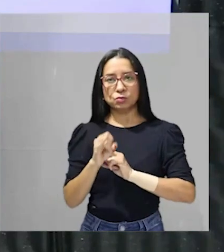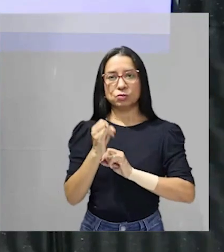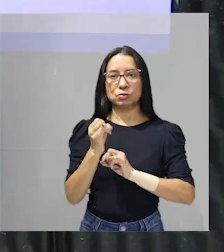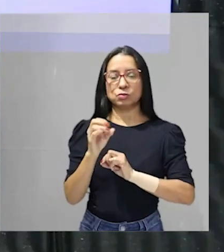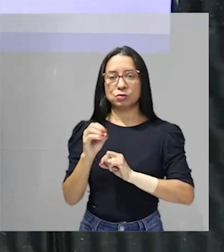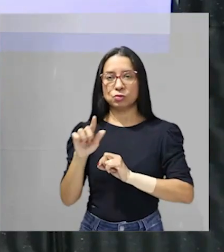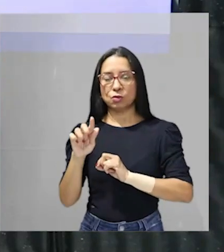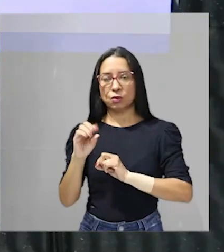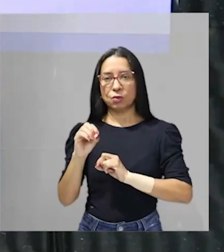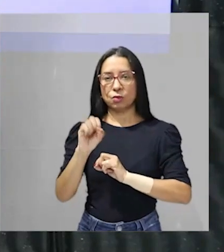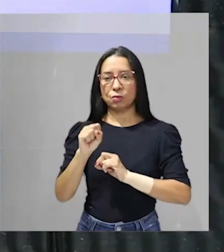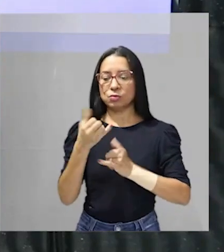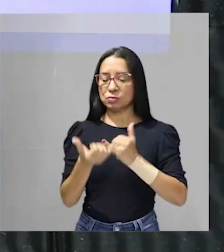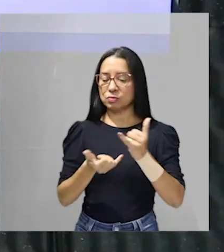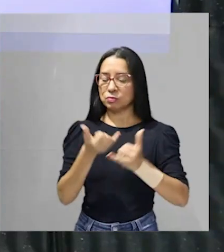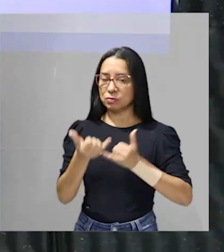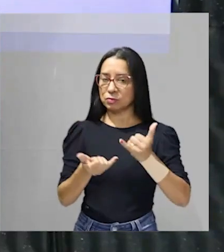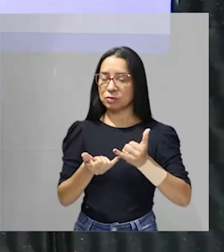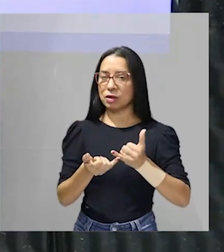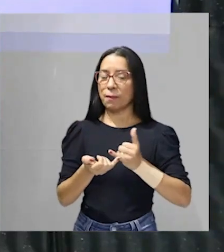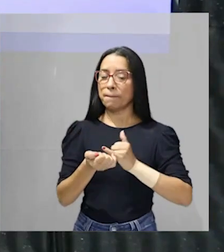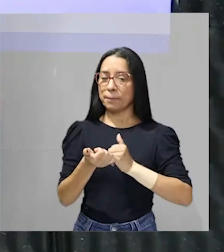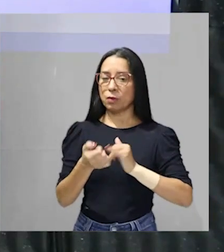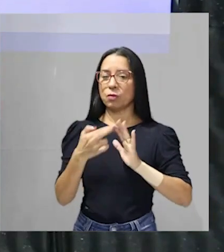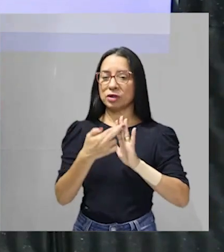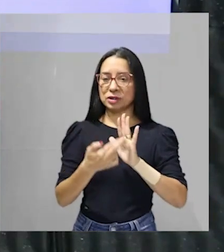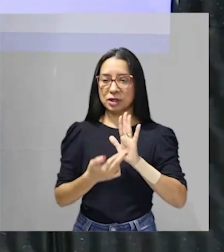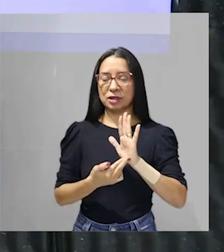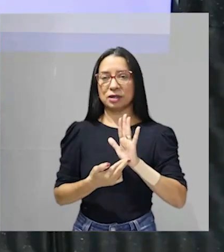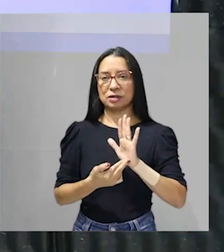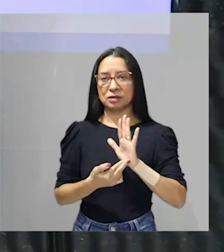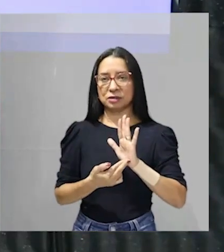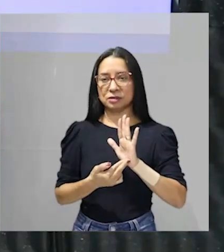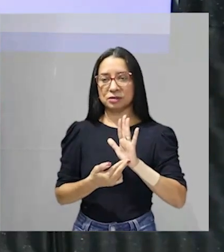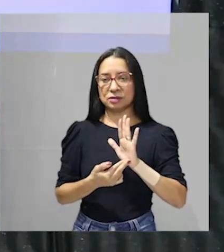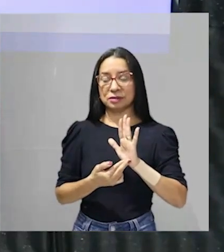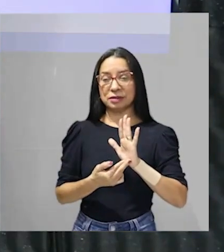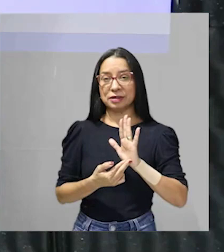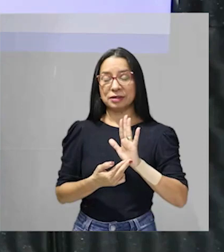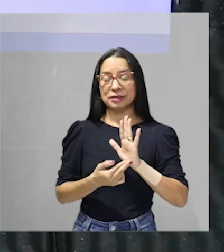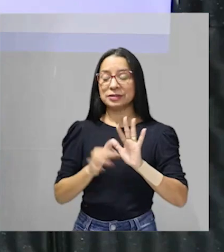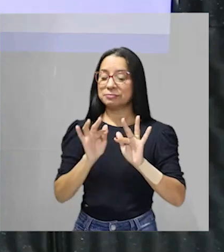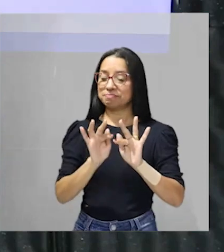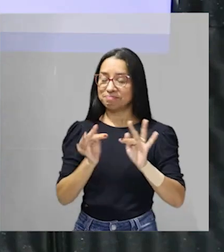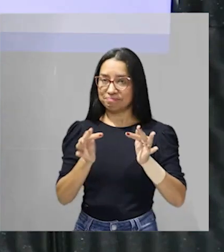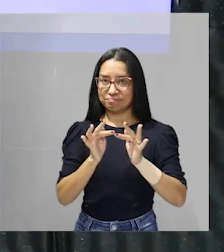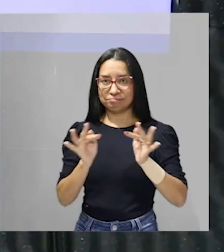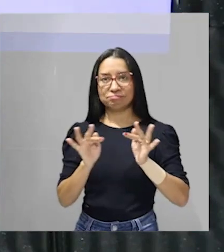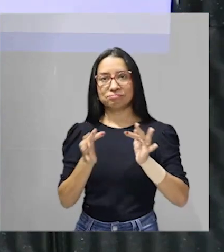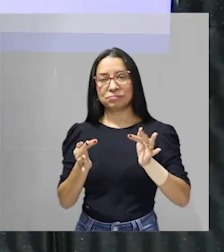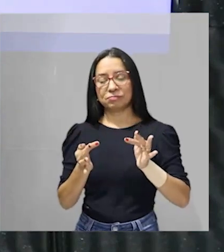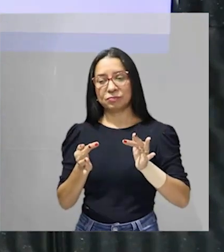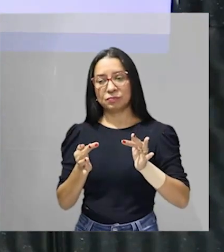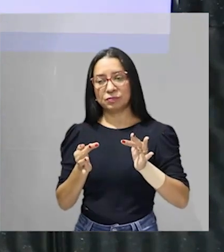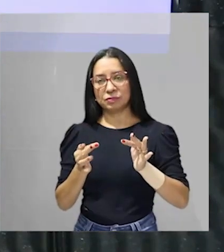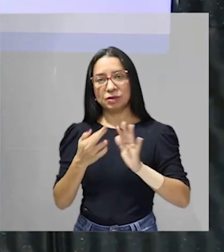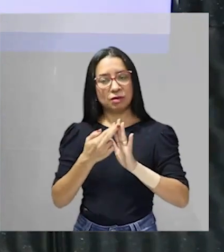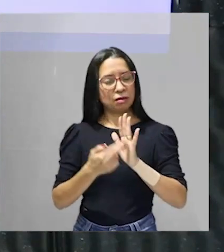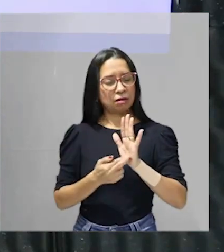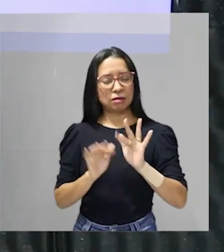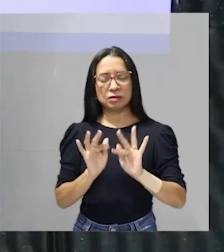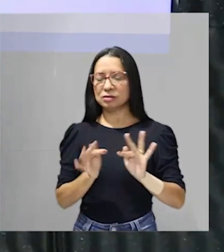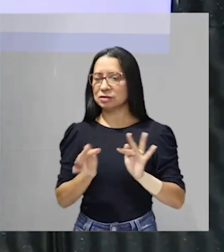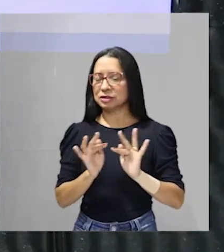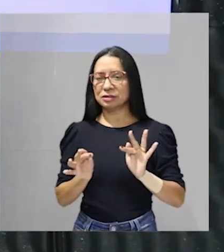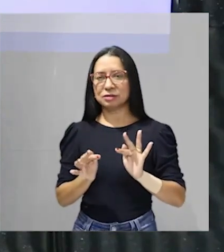tem poucas regras e estas regras tendem a ser simples regras que são